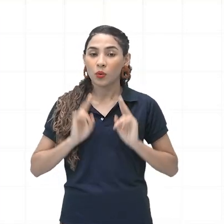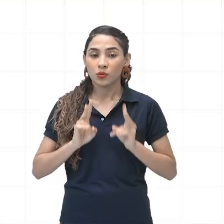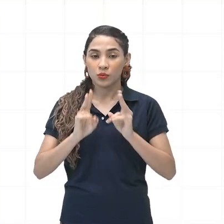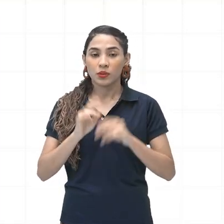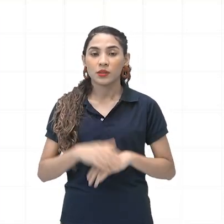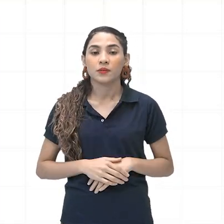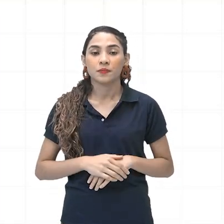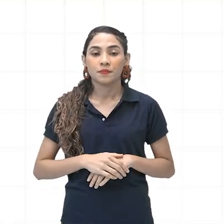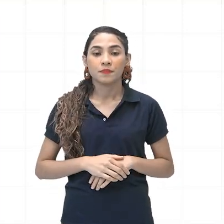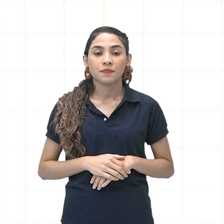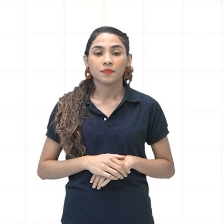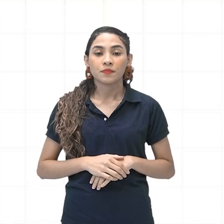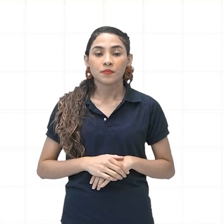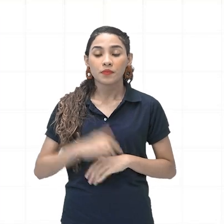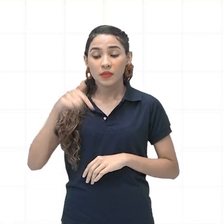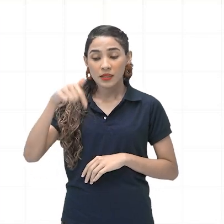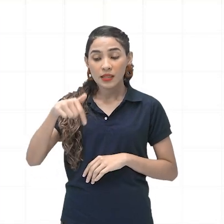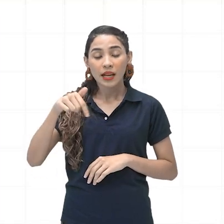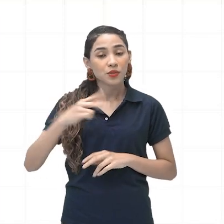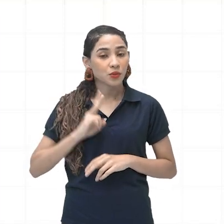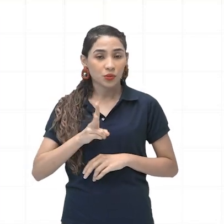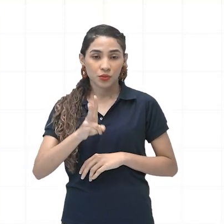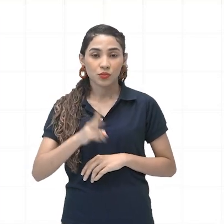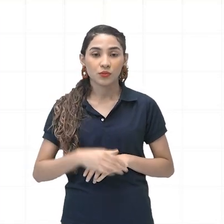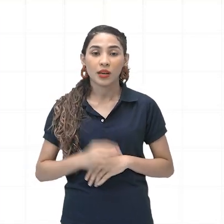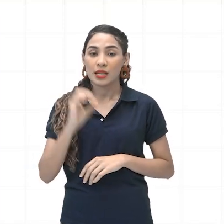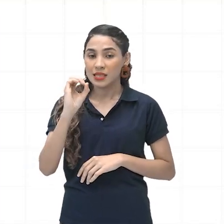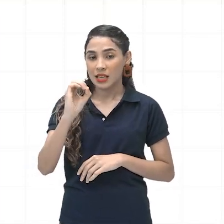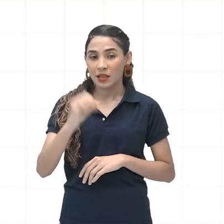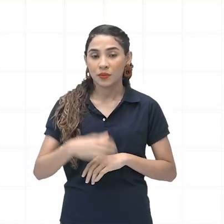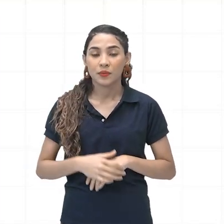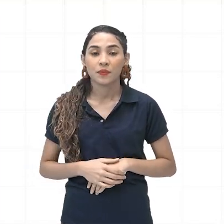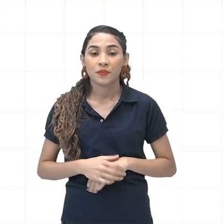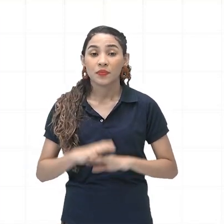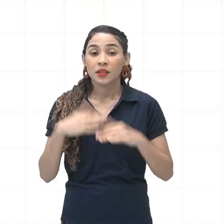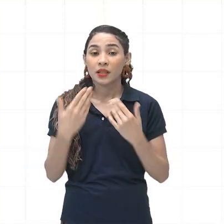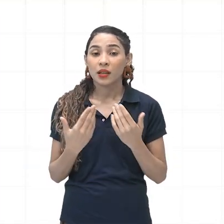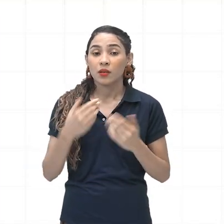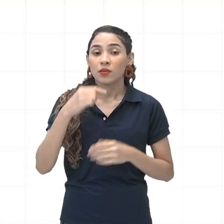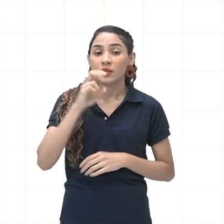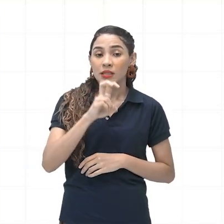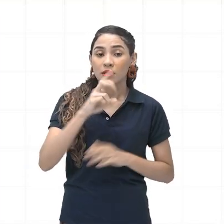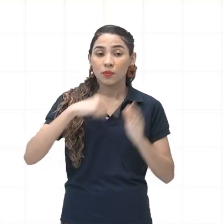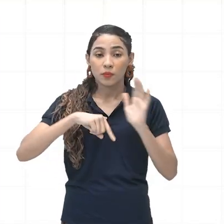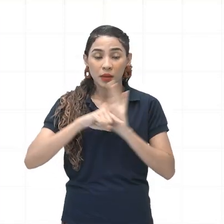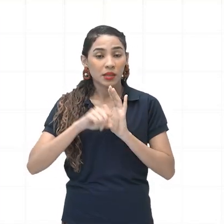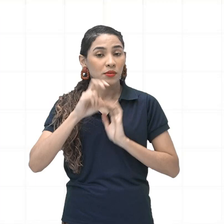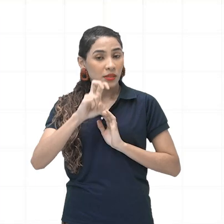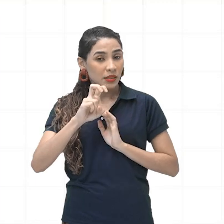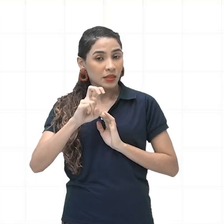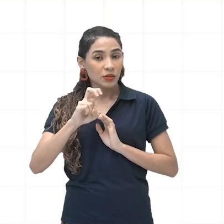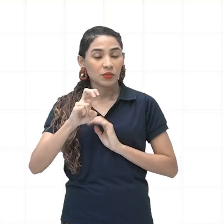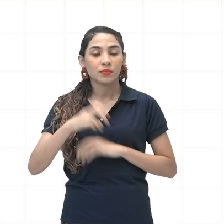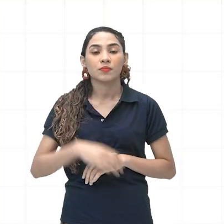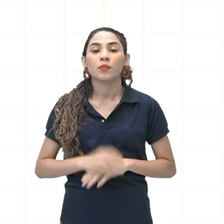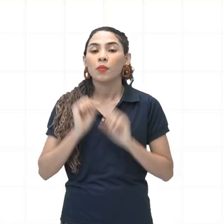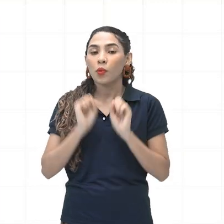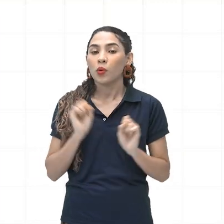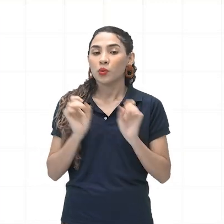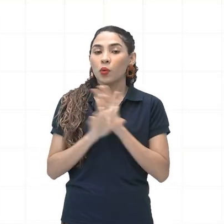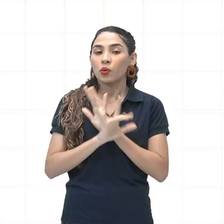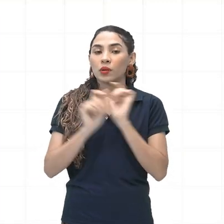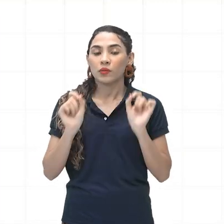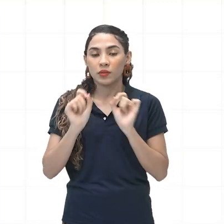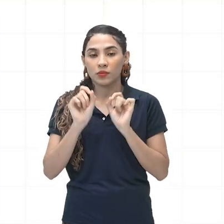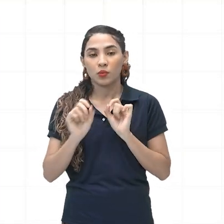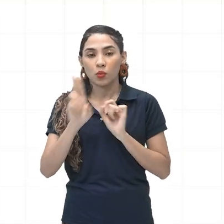Continuando aqui, nós teremos 7 elevado a 0. Então, 5 menos 5 é 0. Pode concluir aí a